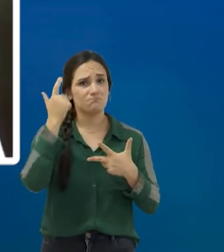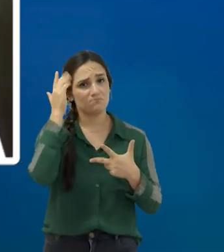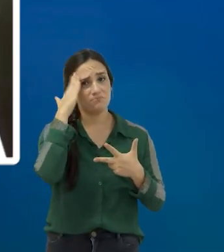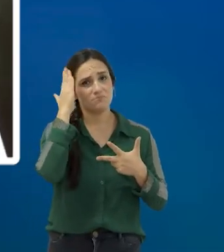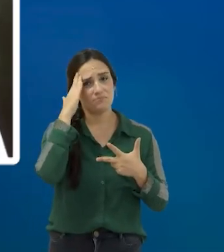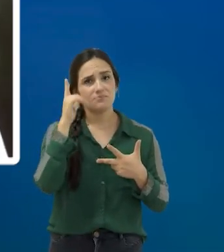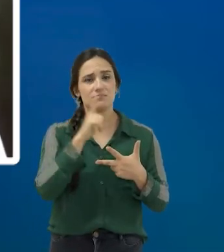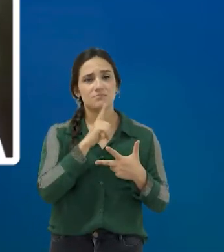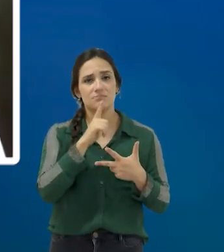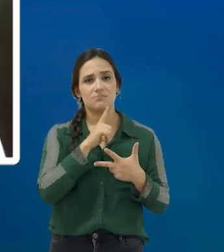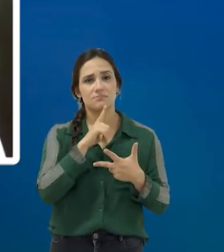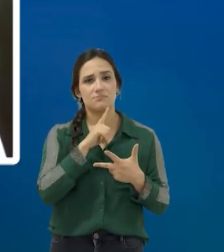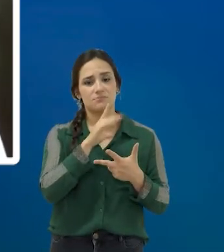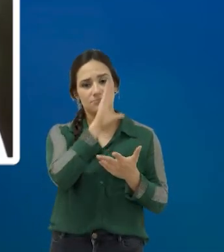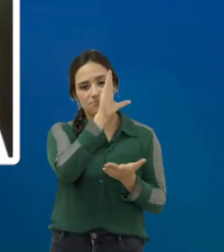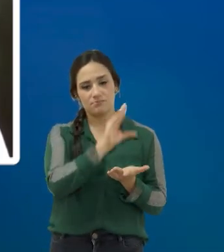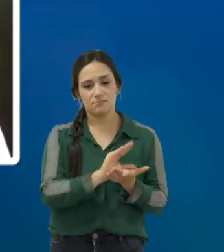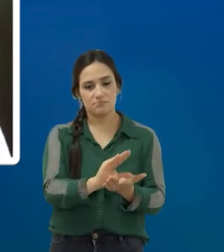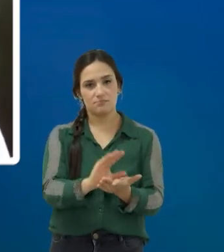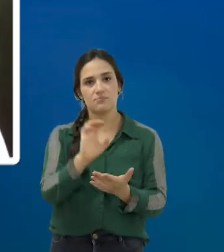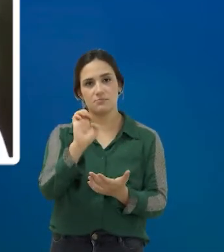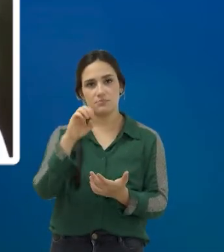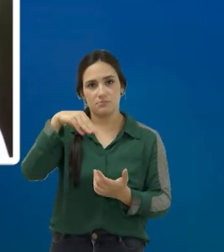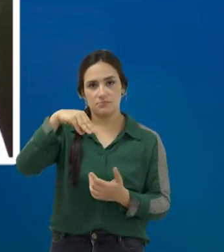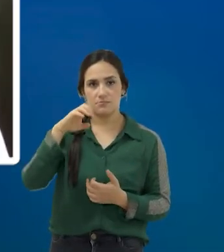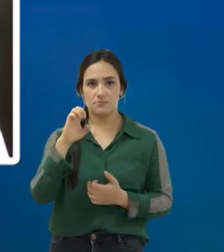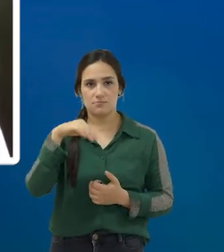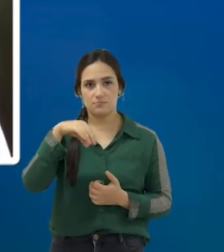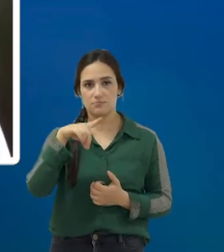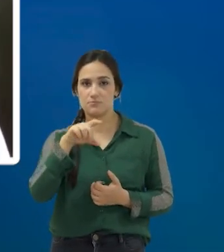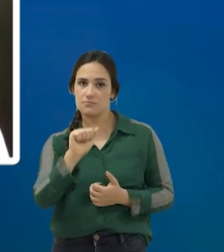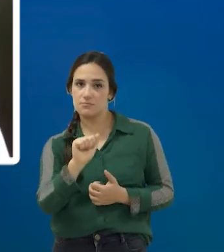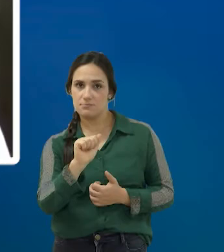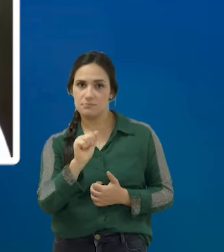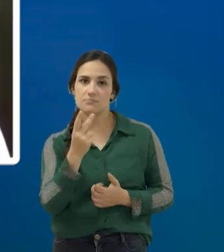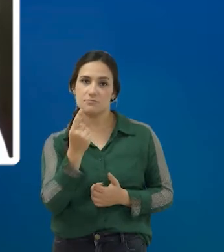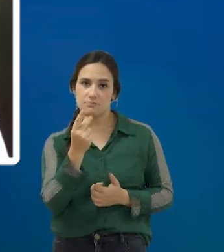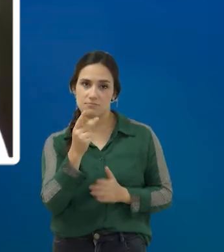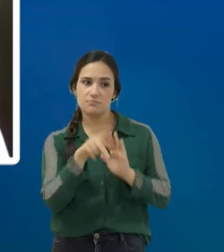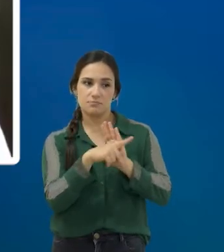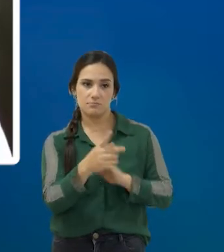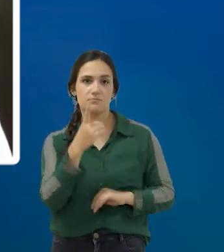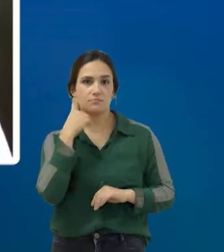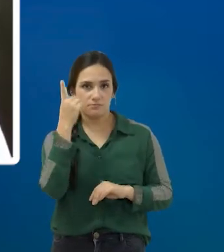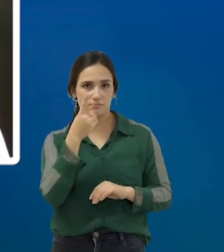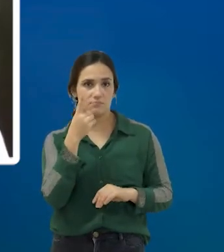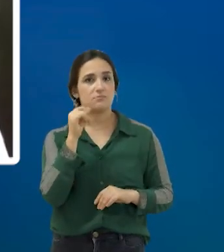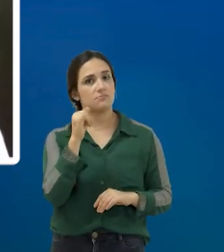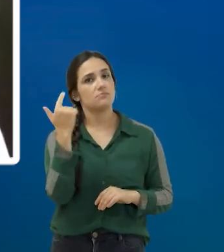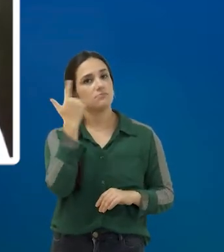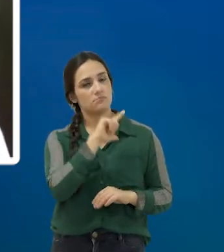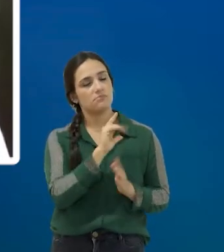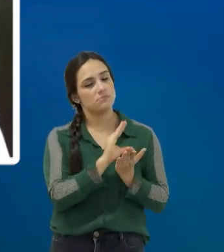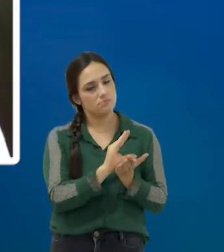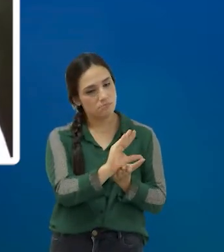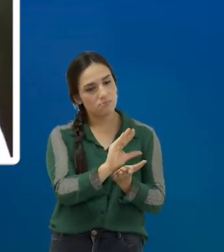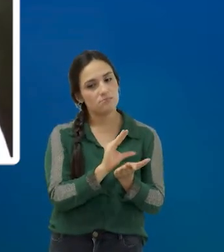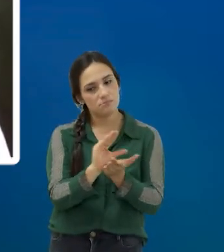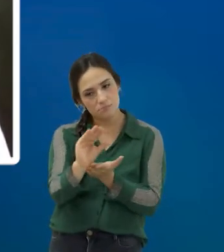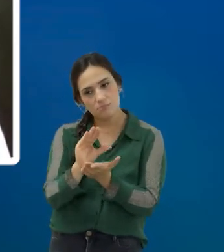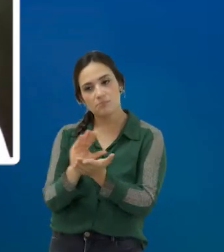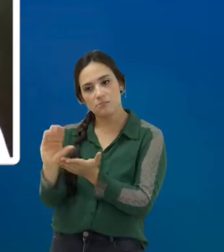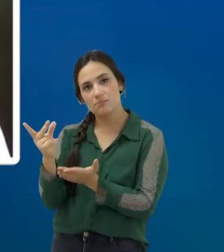eu sei que existem as emendas parlamentares. Então, Isso. assim, se os parlamentares, se os deputados estaduais